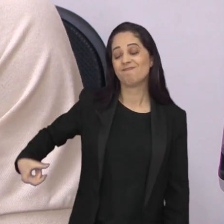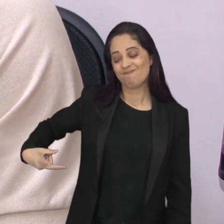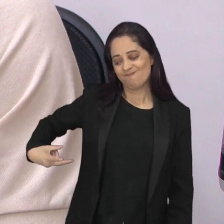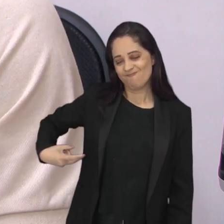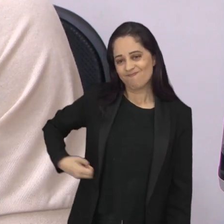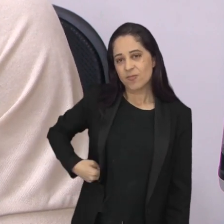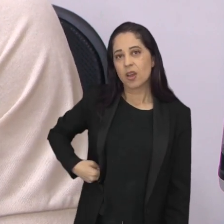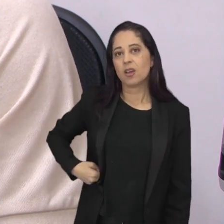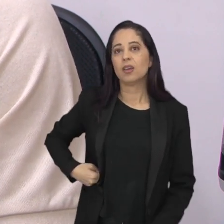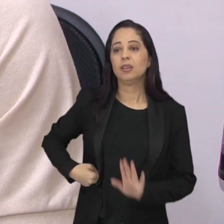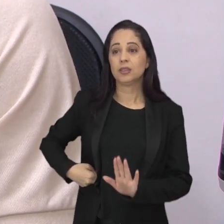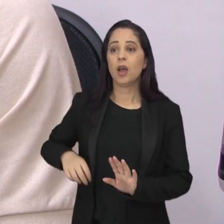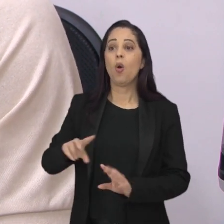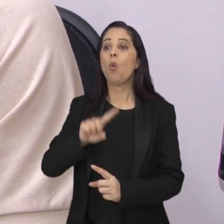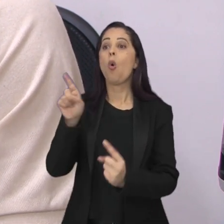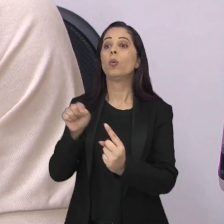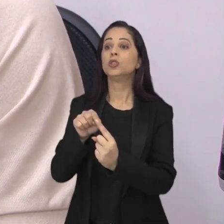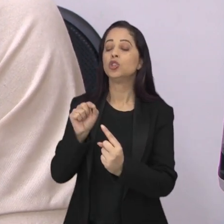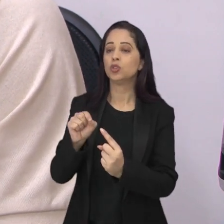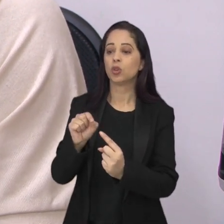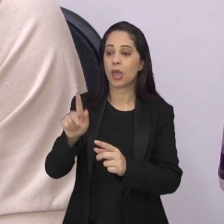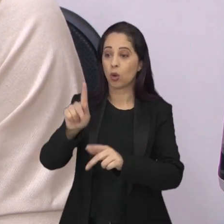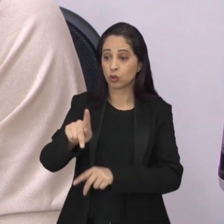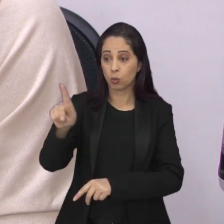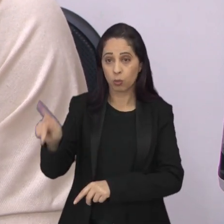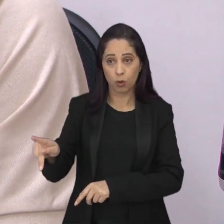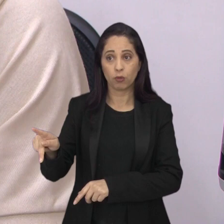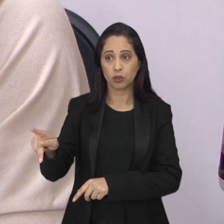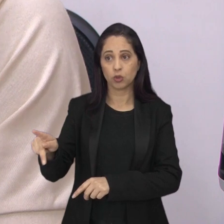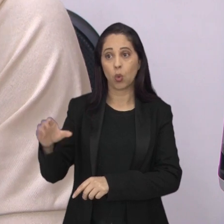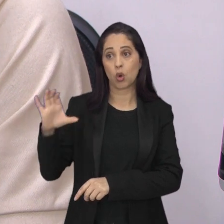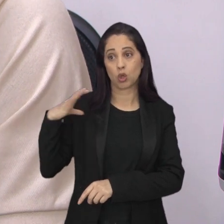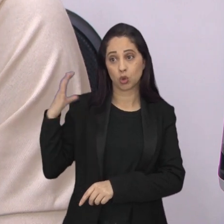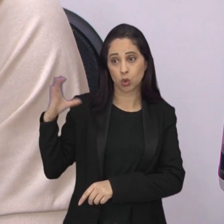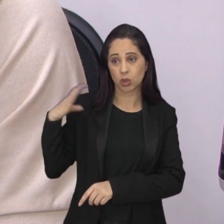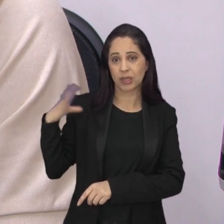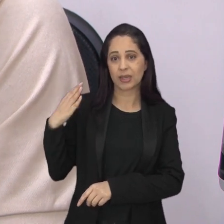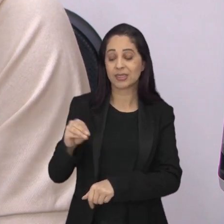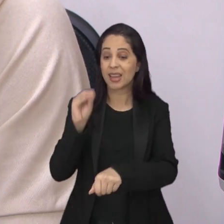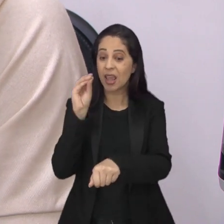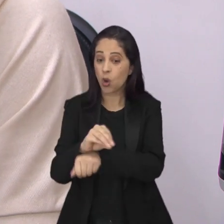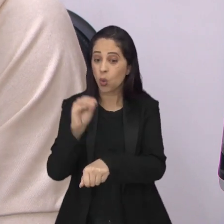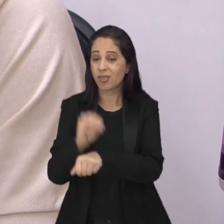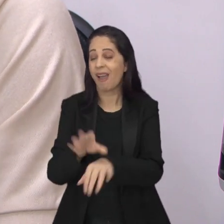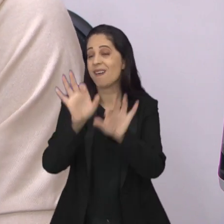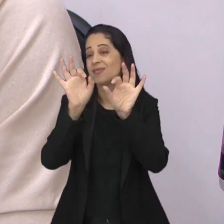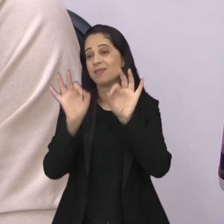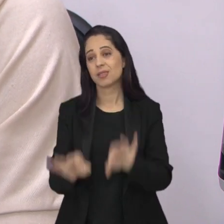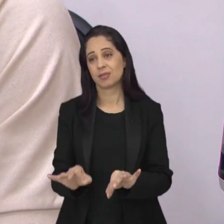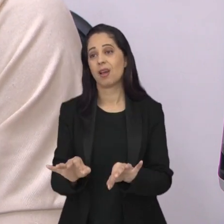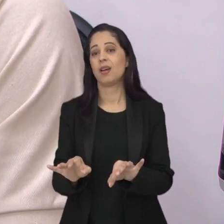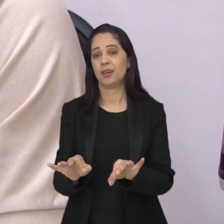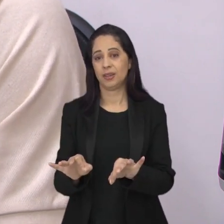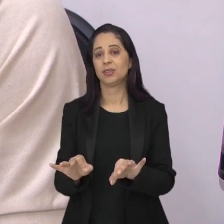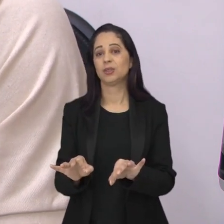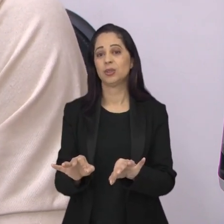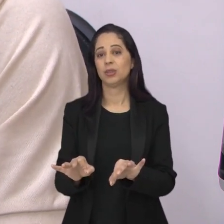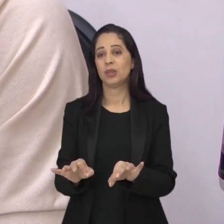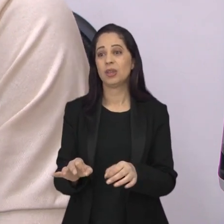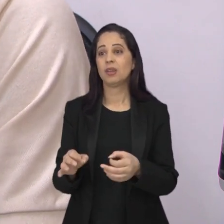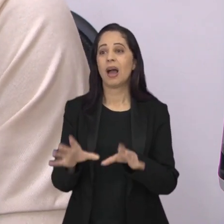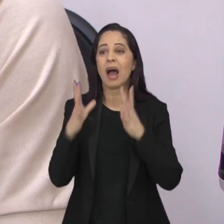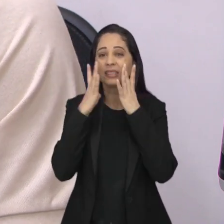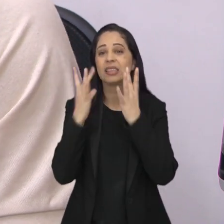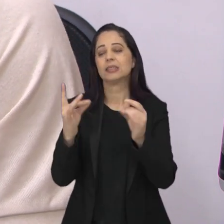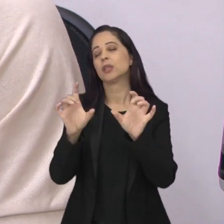a insulina, né? Então o objetivo é para que os professores, né, os coordenadores cuidem bem dessas crianças